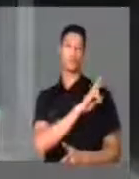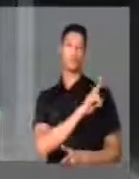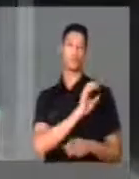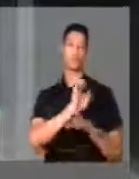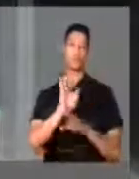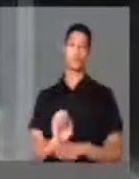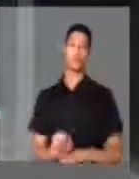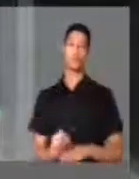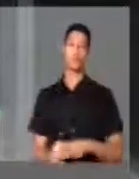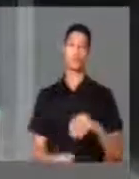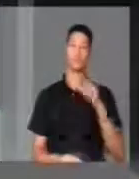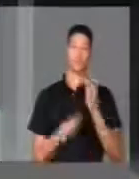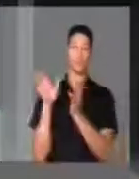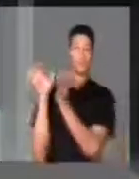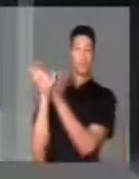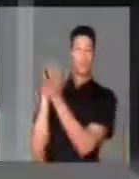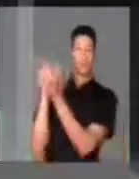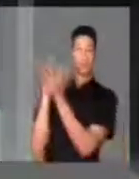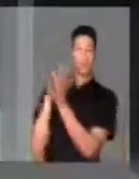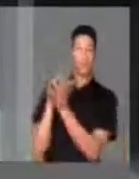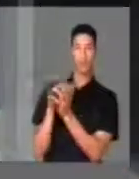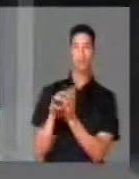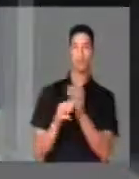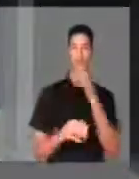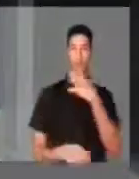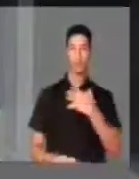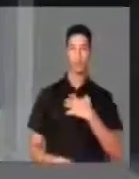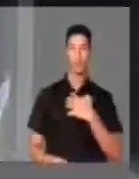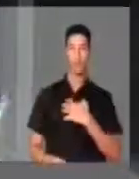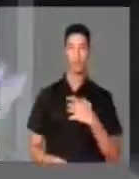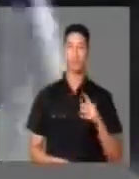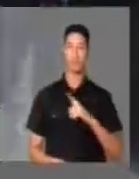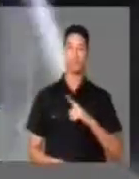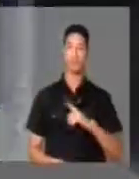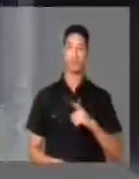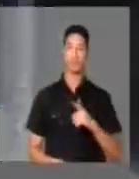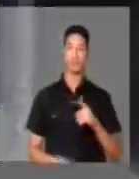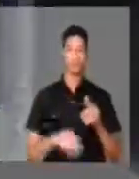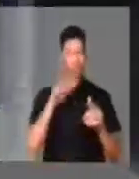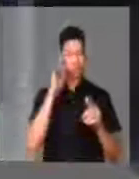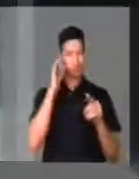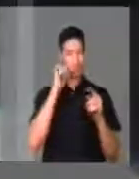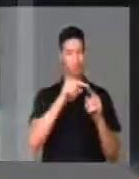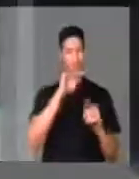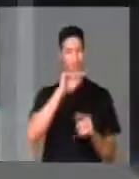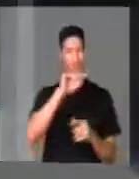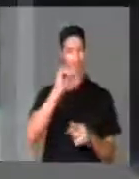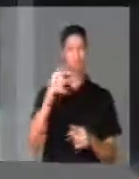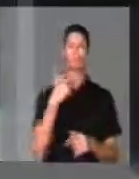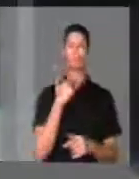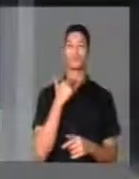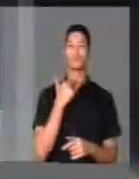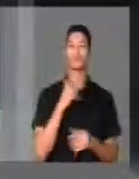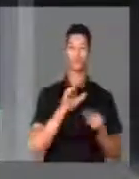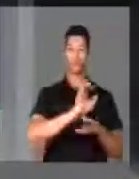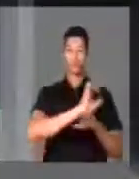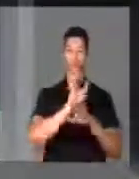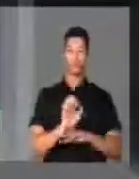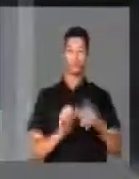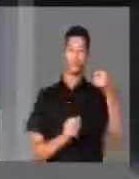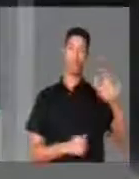exemplo de estado como Pernambuco e estado como a Bahia, que tem uma sanidade fiscal, não podem esses